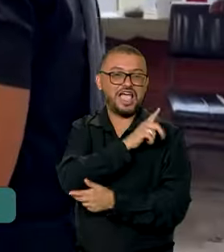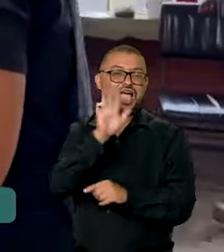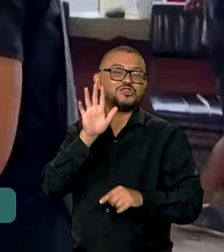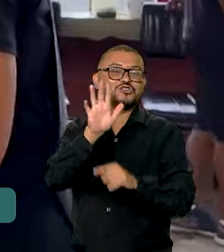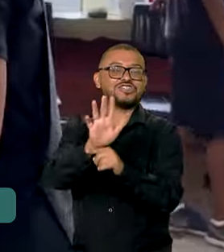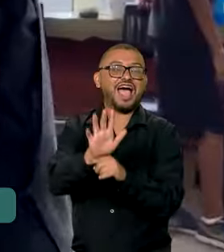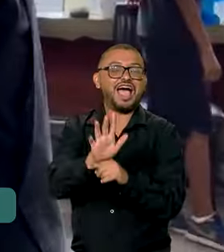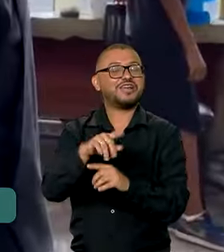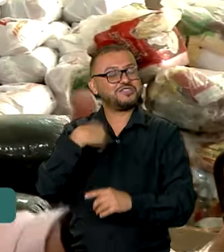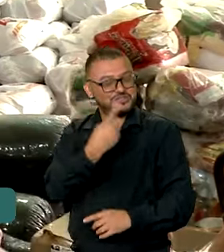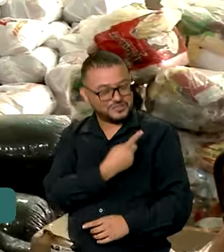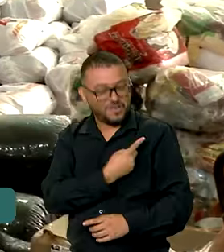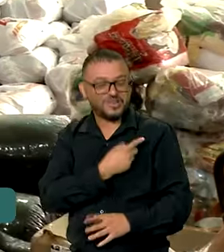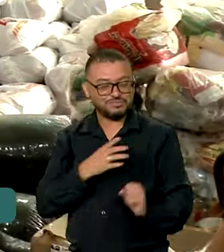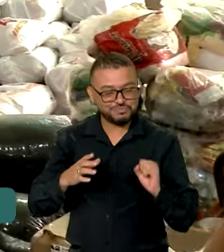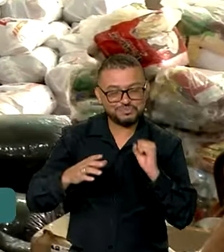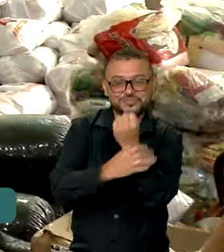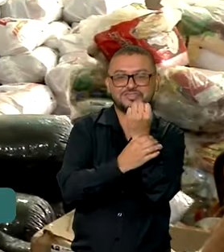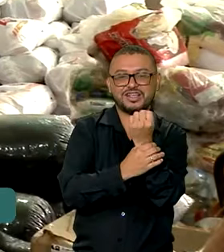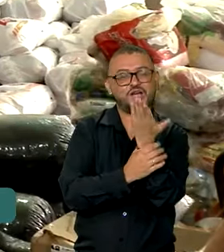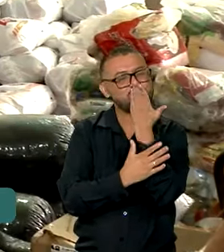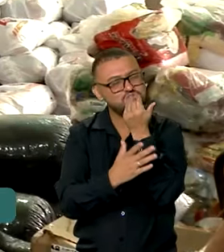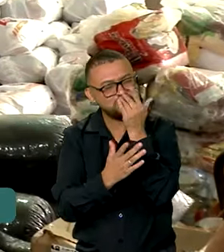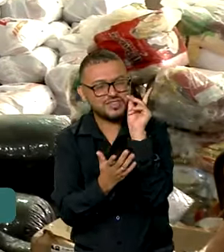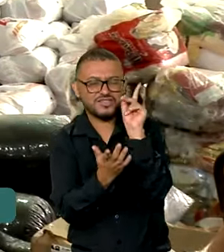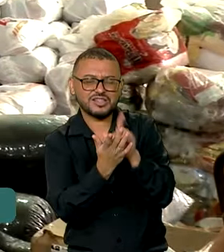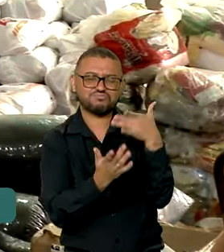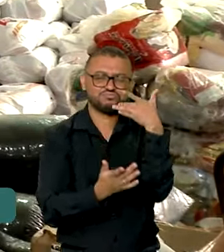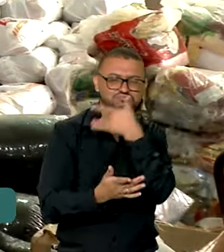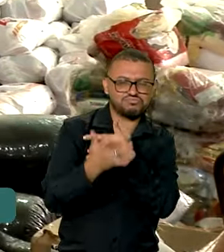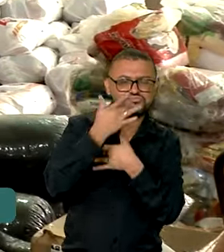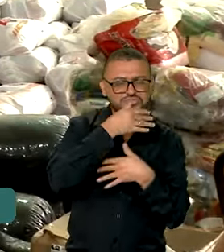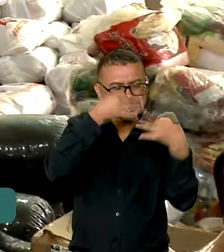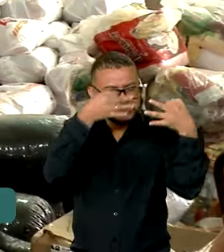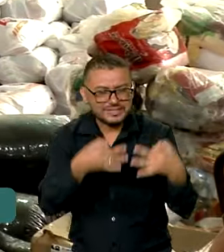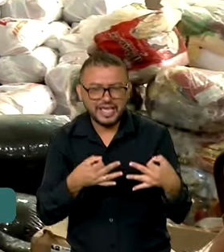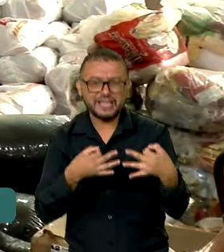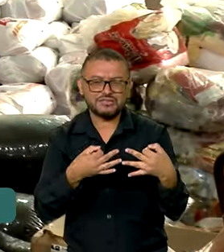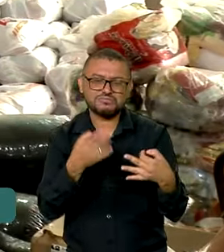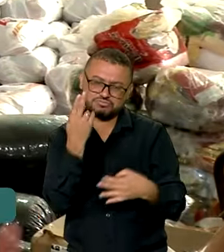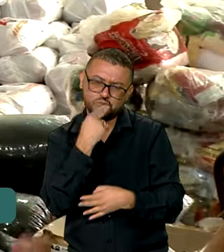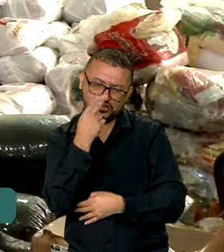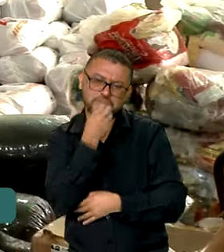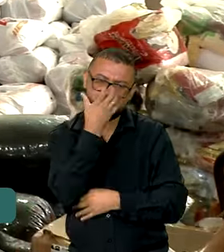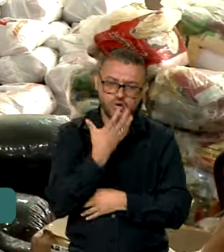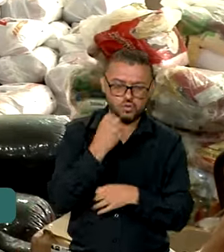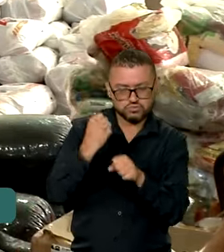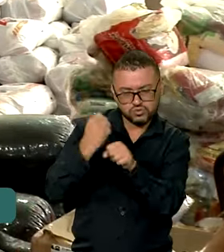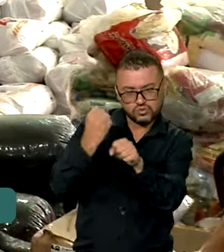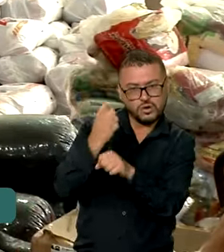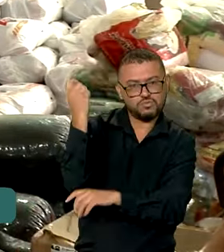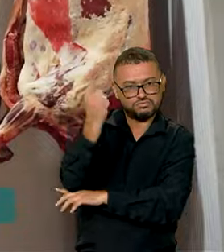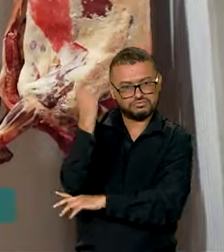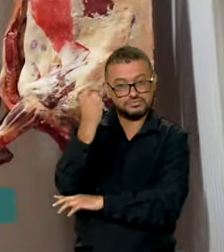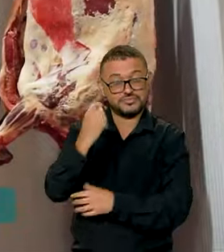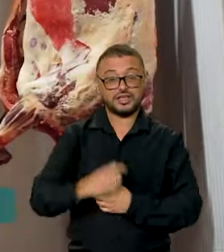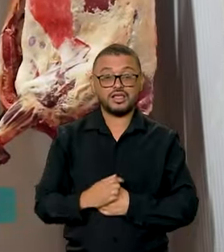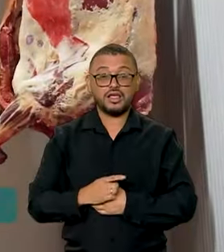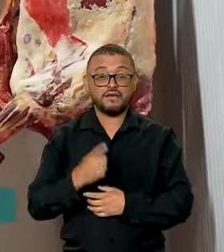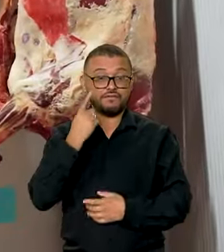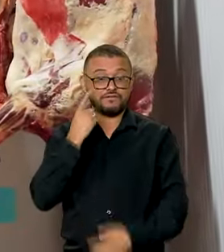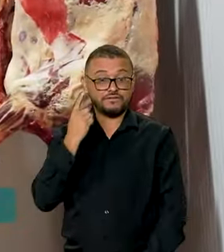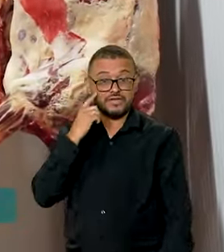gente possa garantir comida de verdade, uma alimentação adequada e saudável nessa reconstrução do Rio Grande do Sul. No